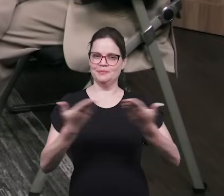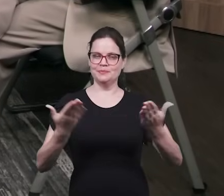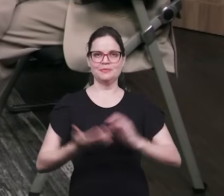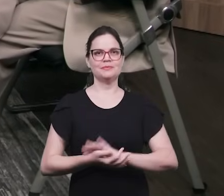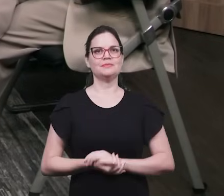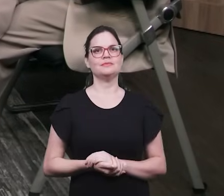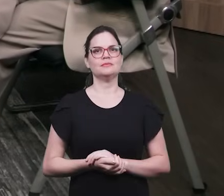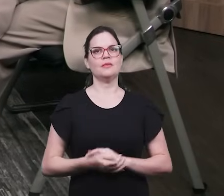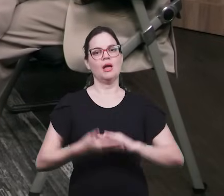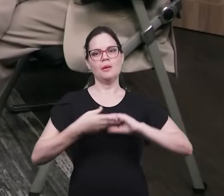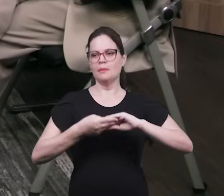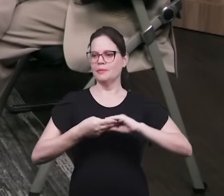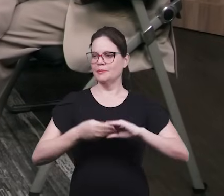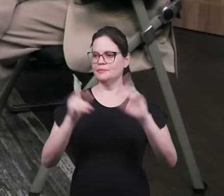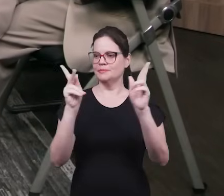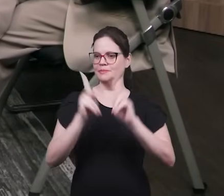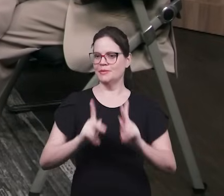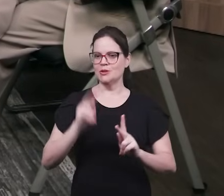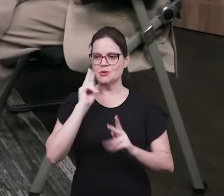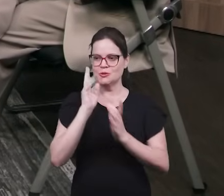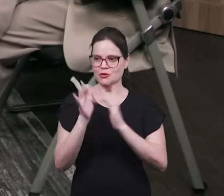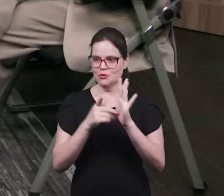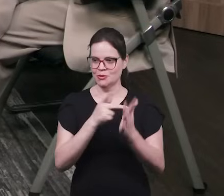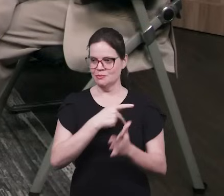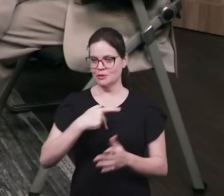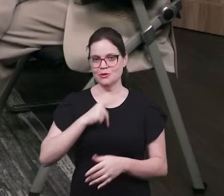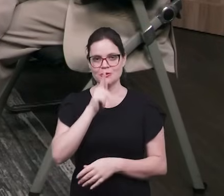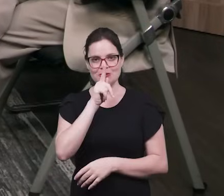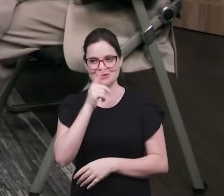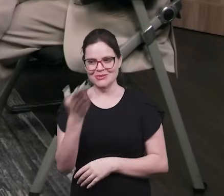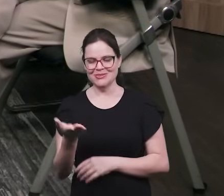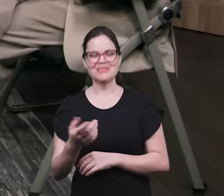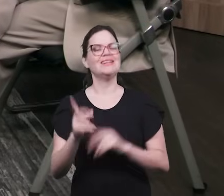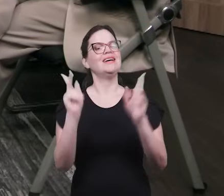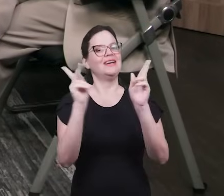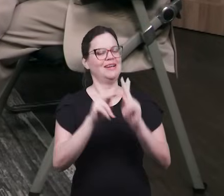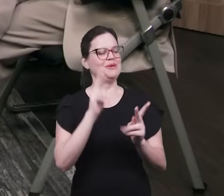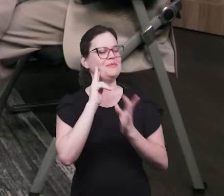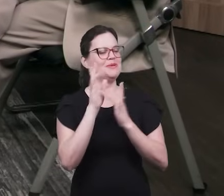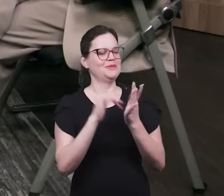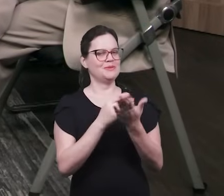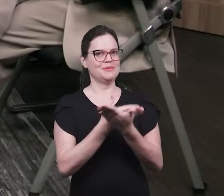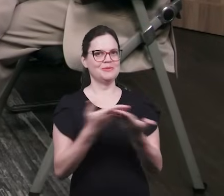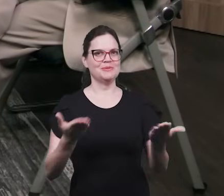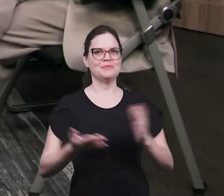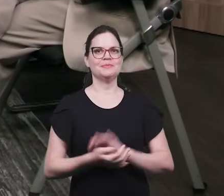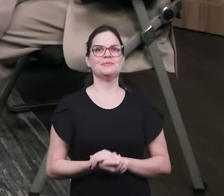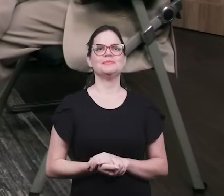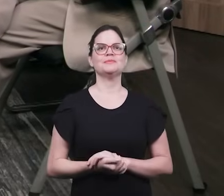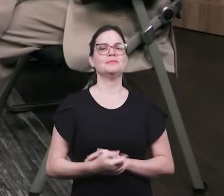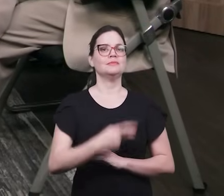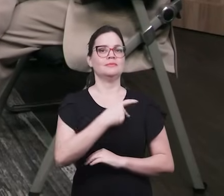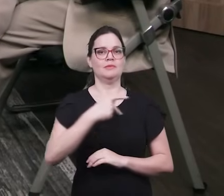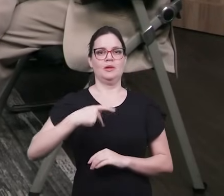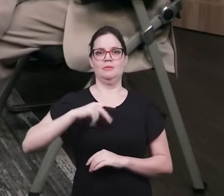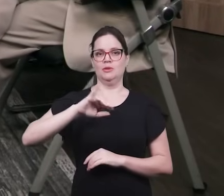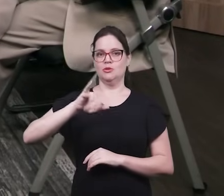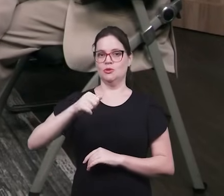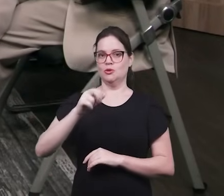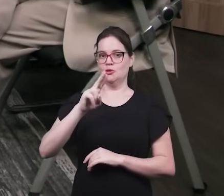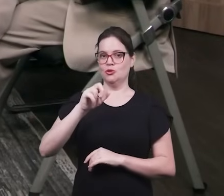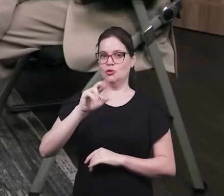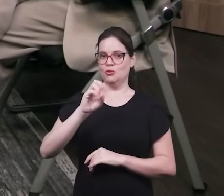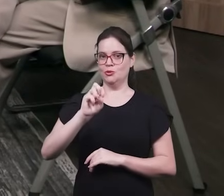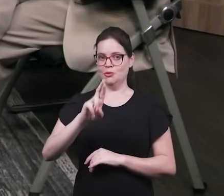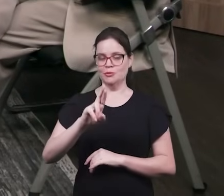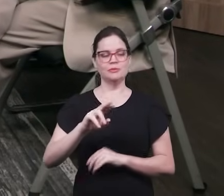hora. Pastor Gilson Souza, que é membro do Conselho Presbiteral. Paz do Senhor, pastor Gilson. Paz do Senhor, pastor Josias, a paz do Senhor, companheiros. Pastor Júlio Filgueiras, a paz